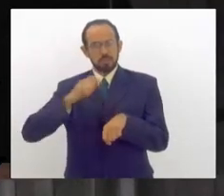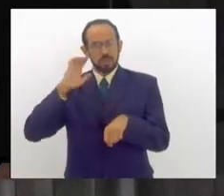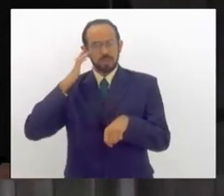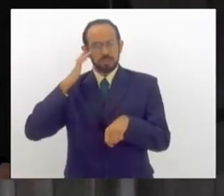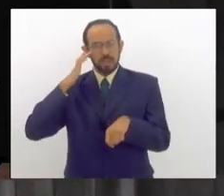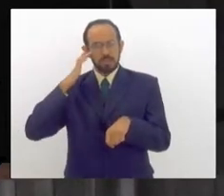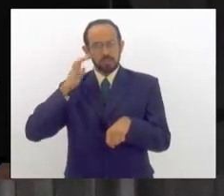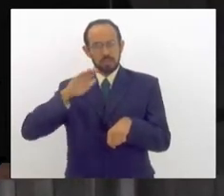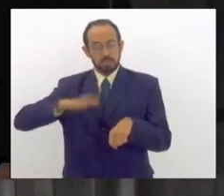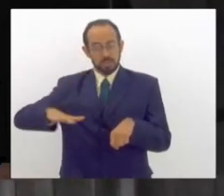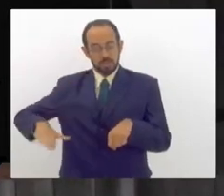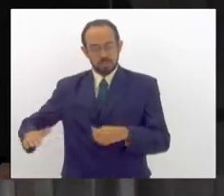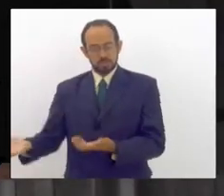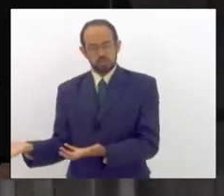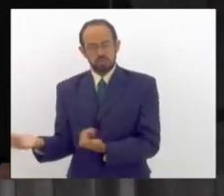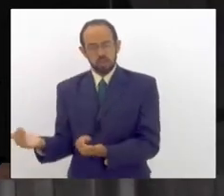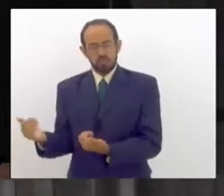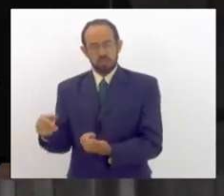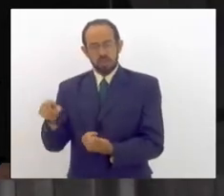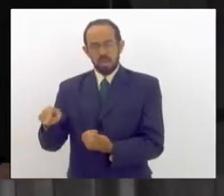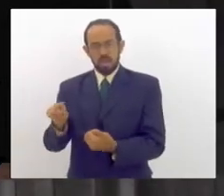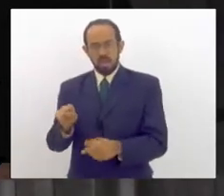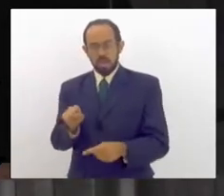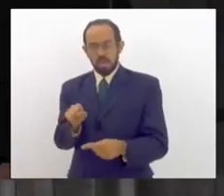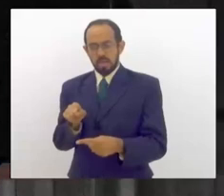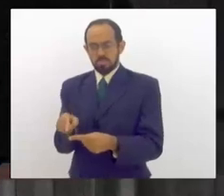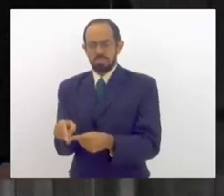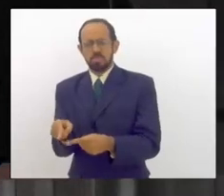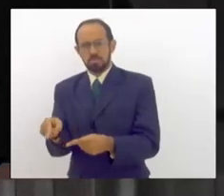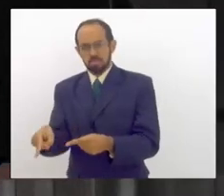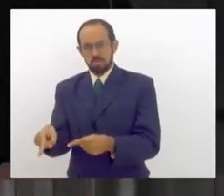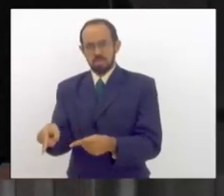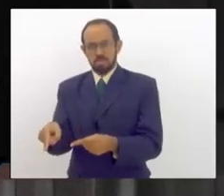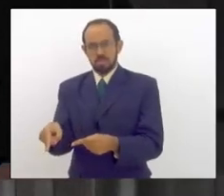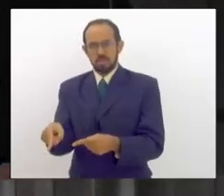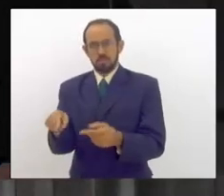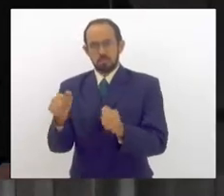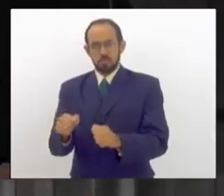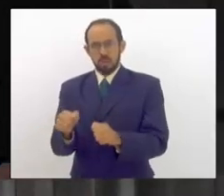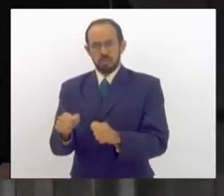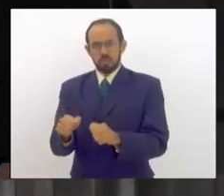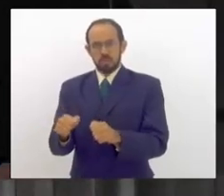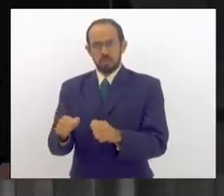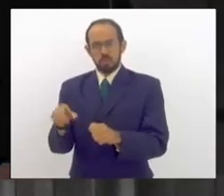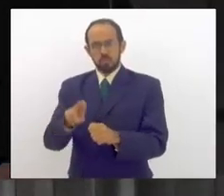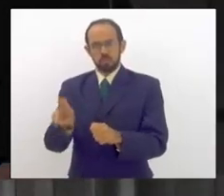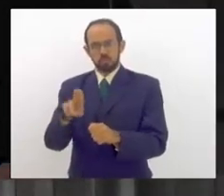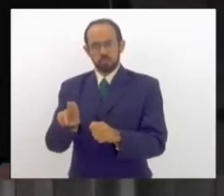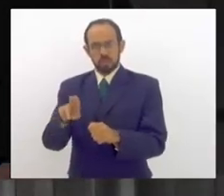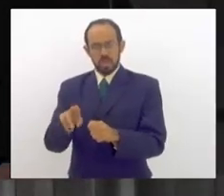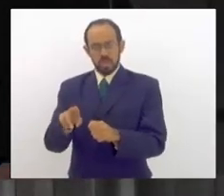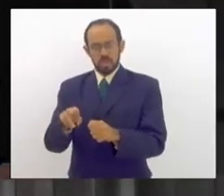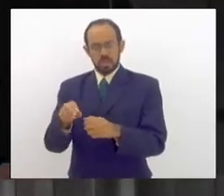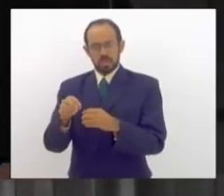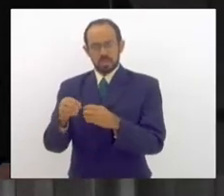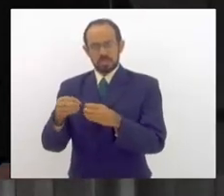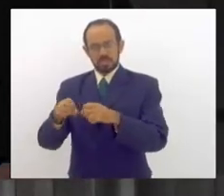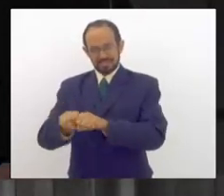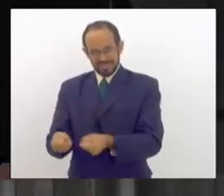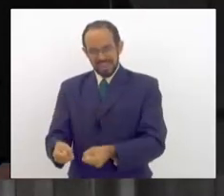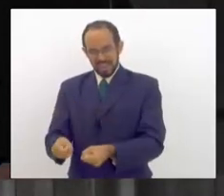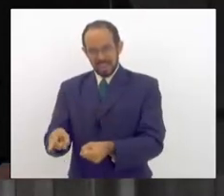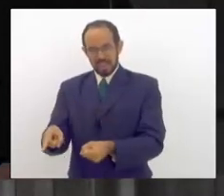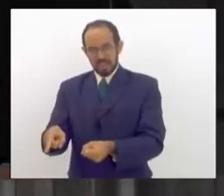crianças e adolescentes são objetos que eles podem usar, descartar, destruir. Eu queria dar um recadinho para todos eles, que